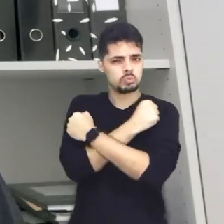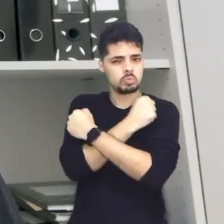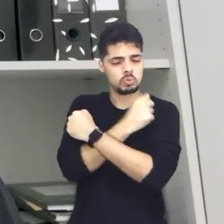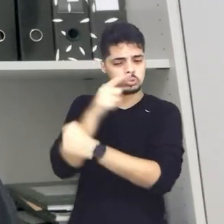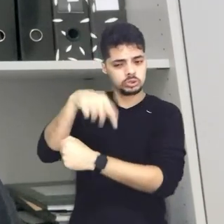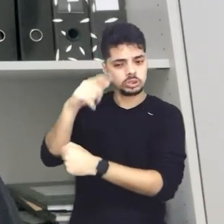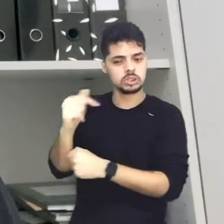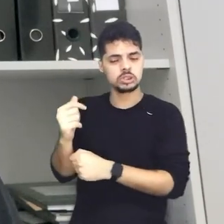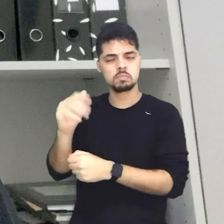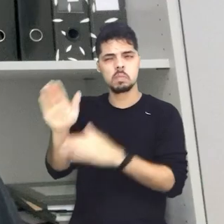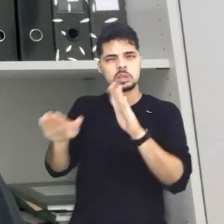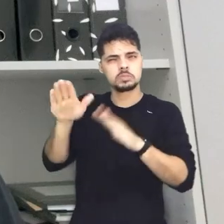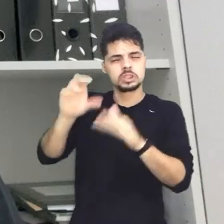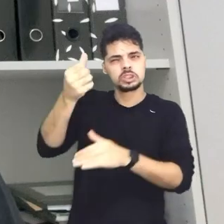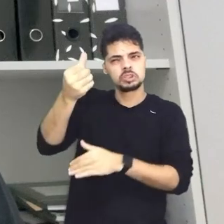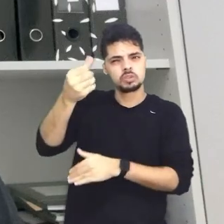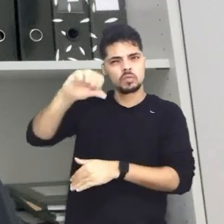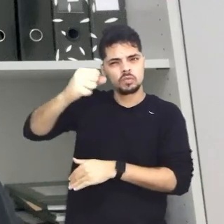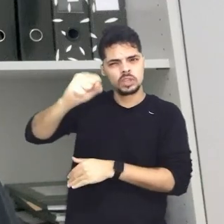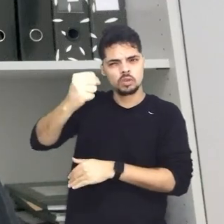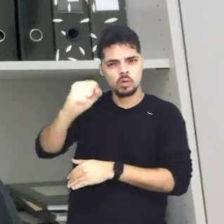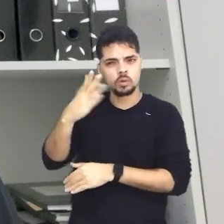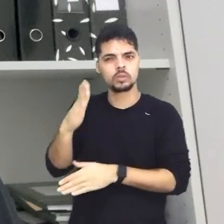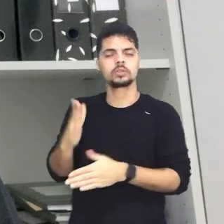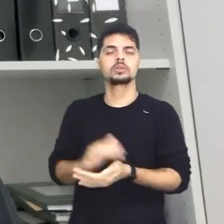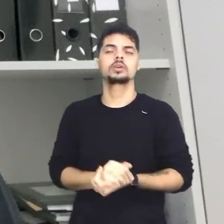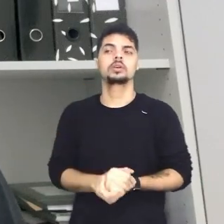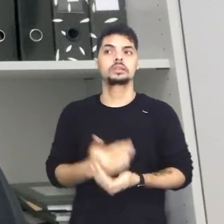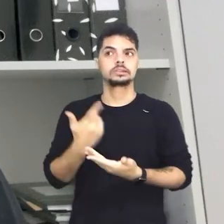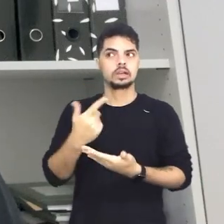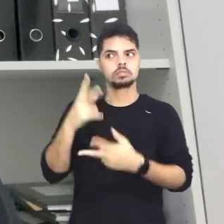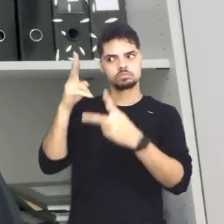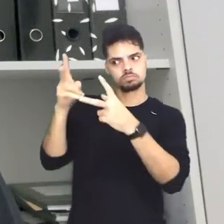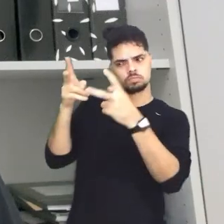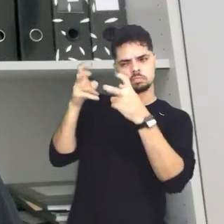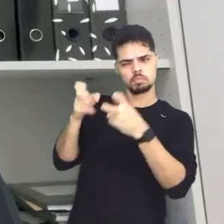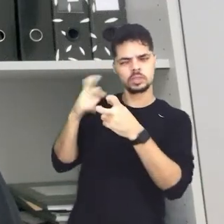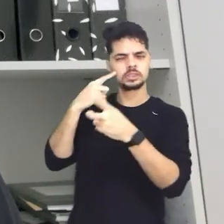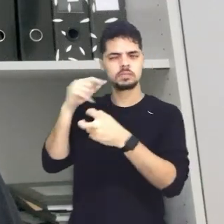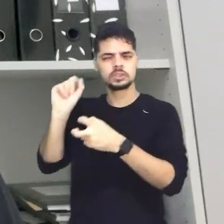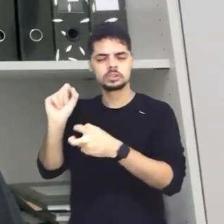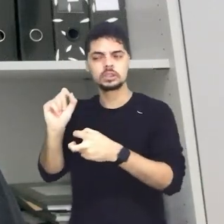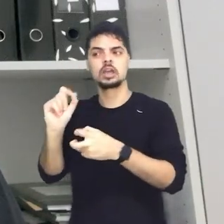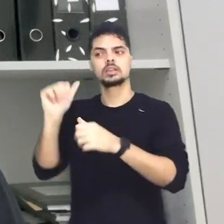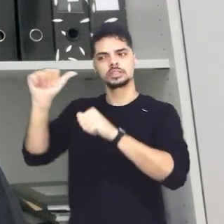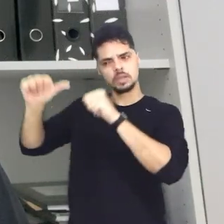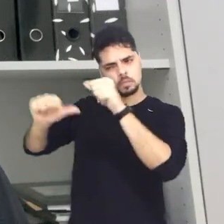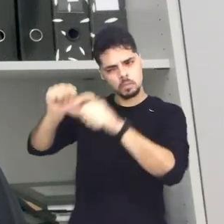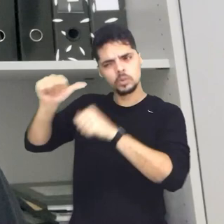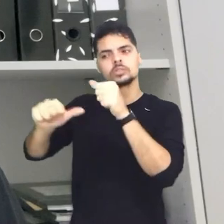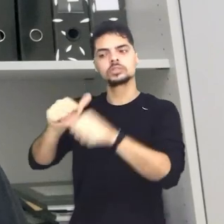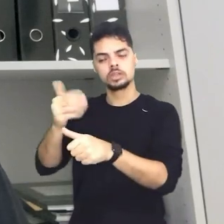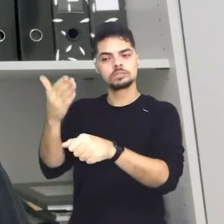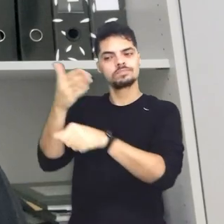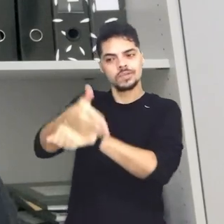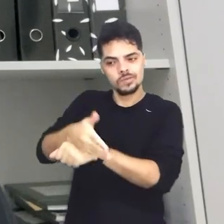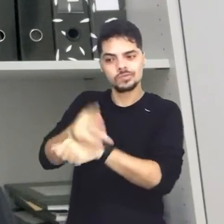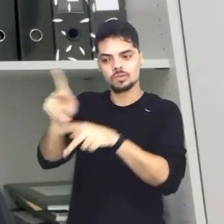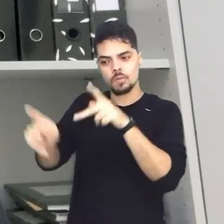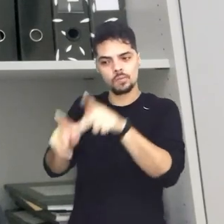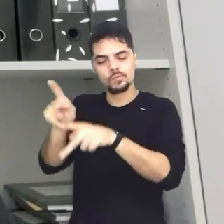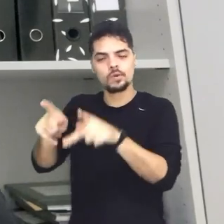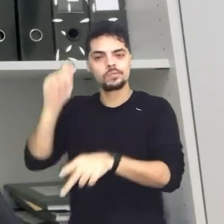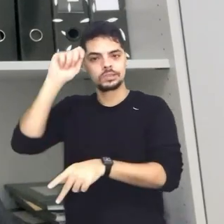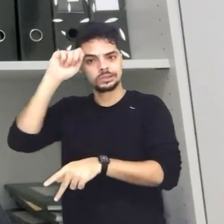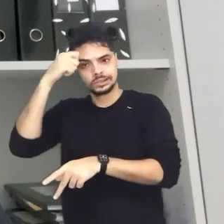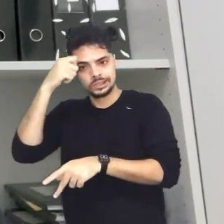de 1798, a ideia da emancipação política já estava relacionada com essas expectativas de